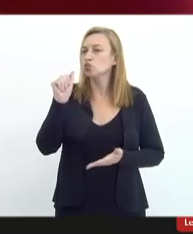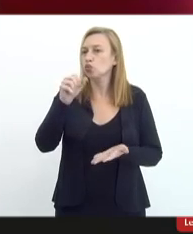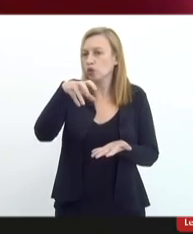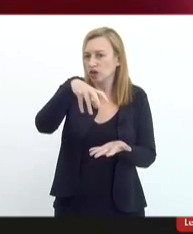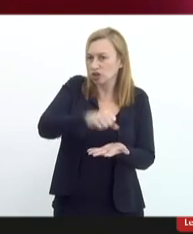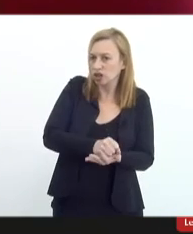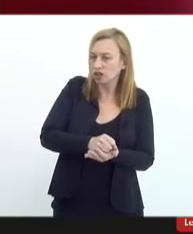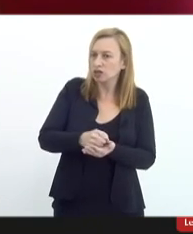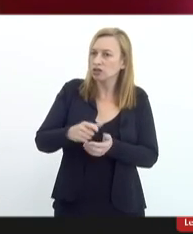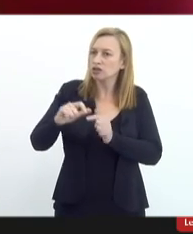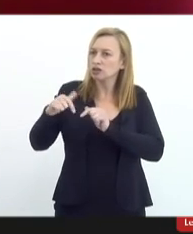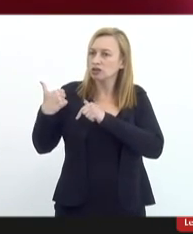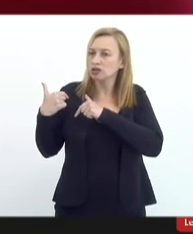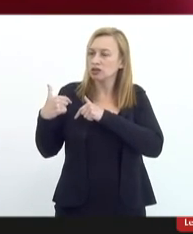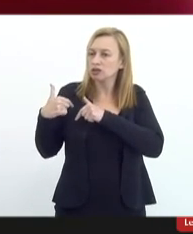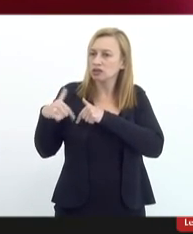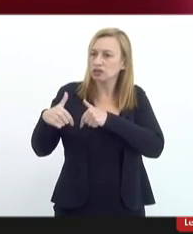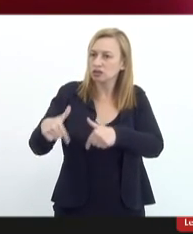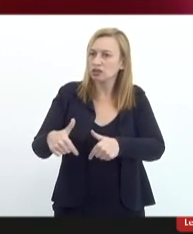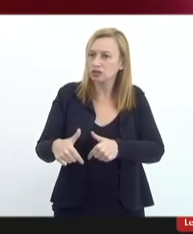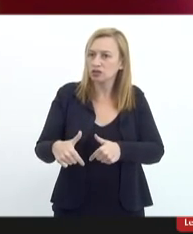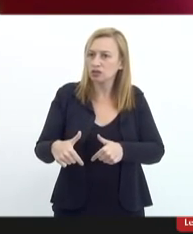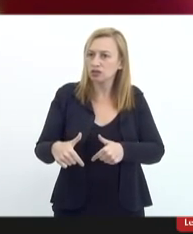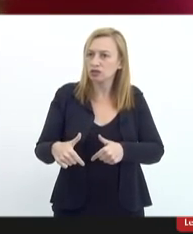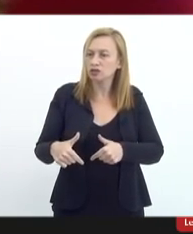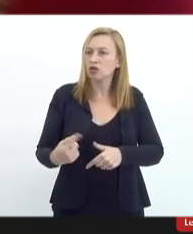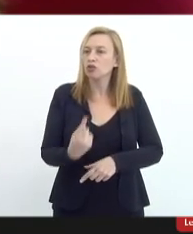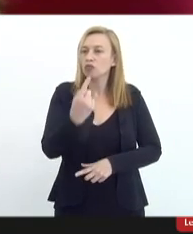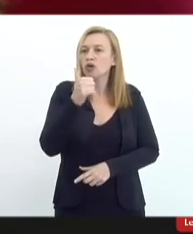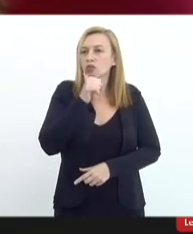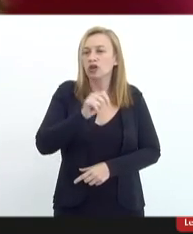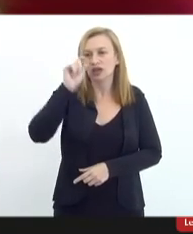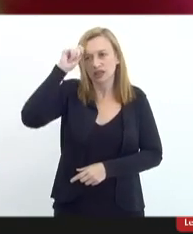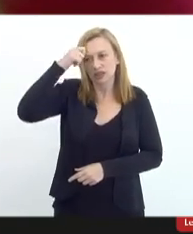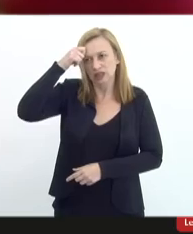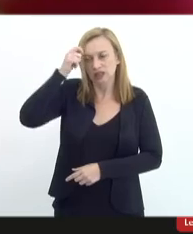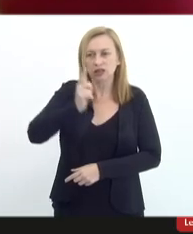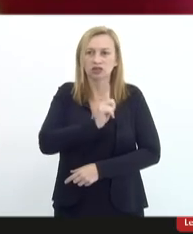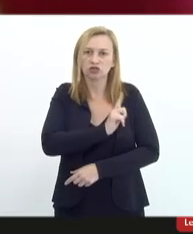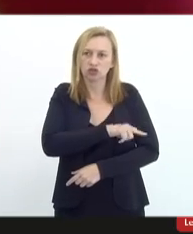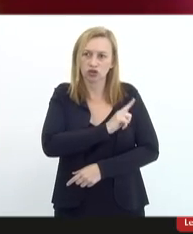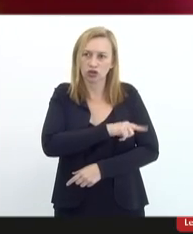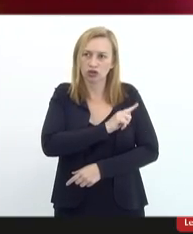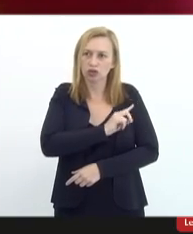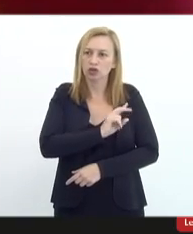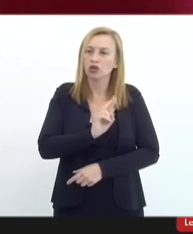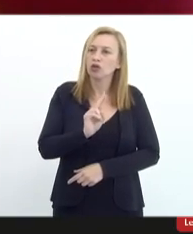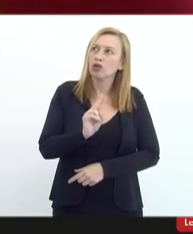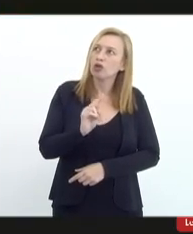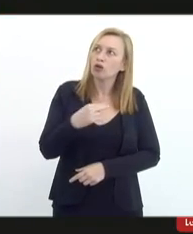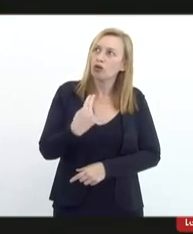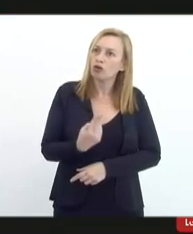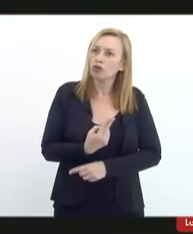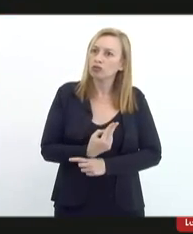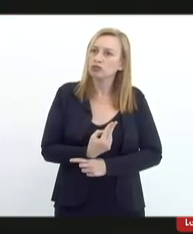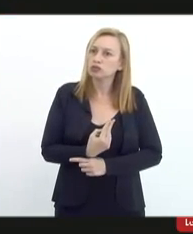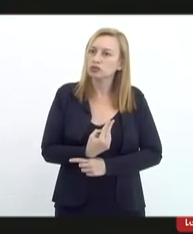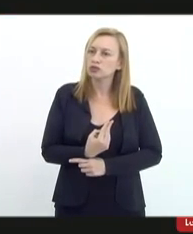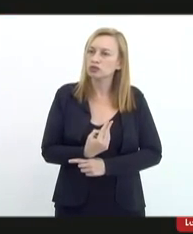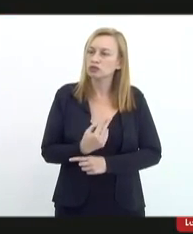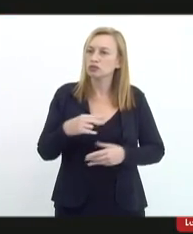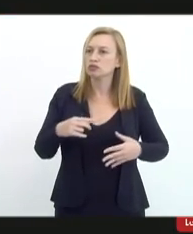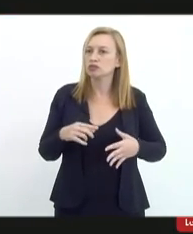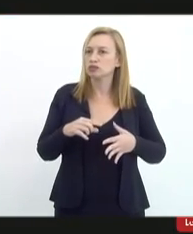sua trajetória a ocupação de uma mulher negra em cargos de gerência, em cargos de